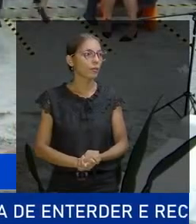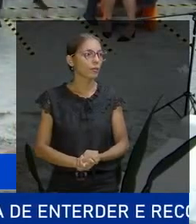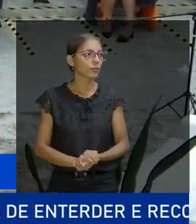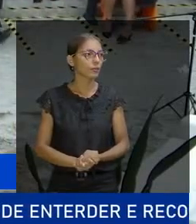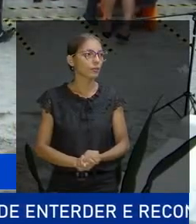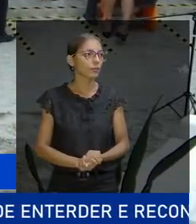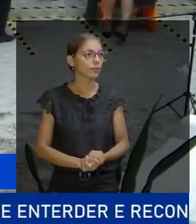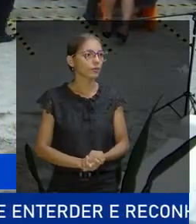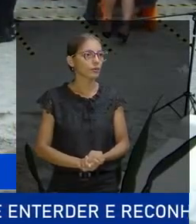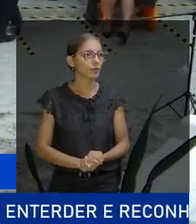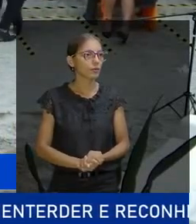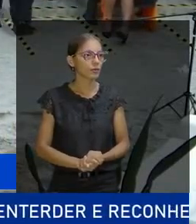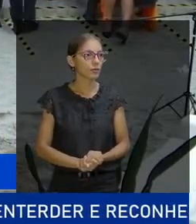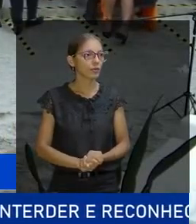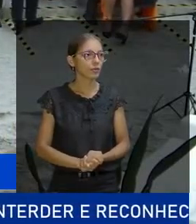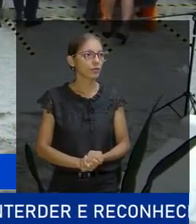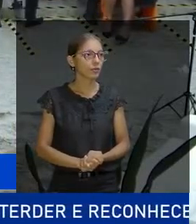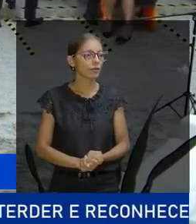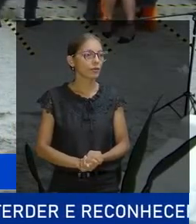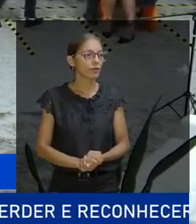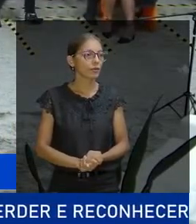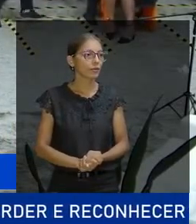Ele que vai jogar para cá?